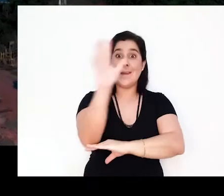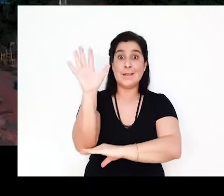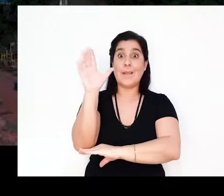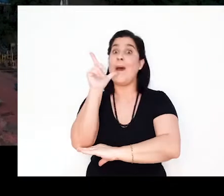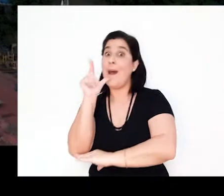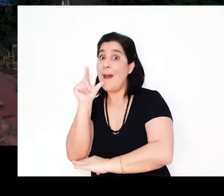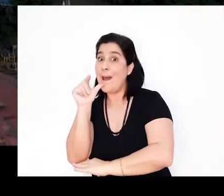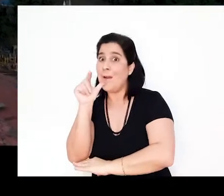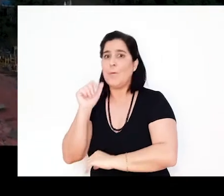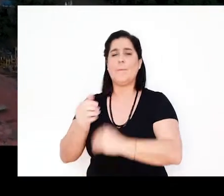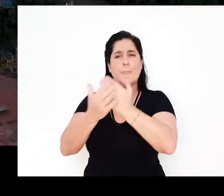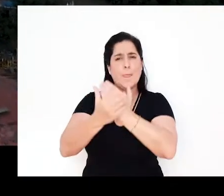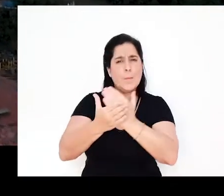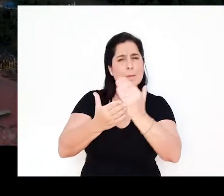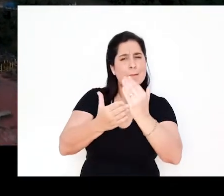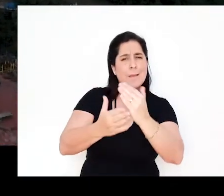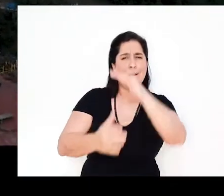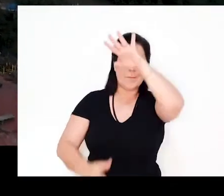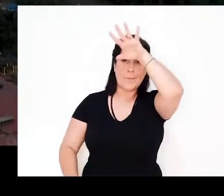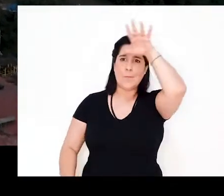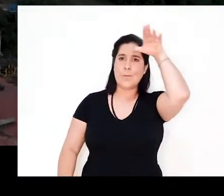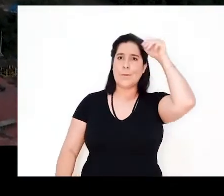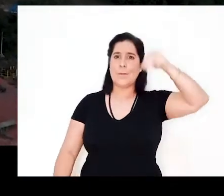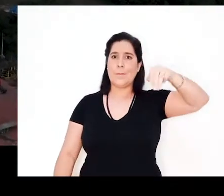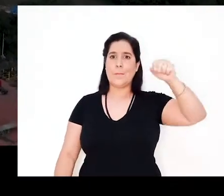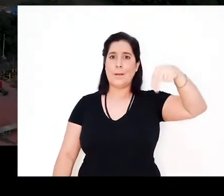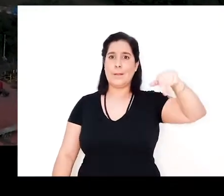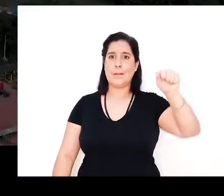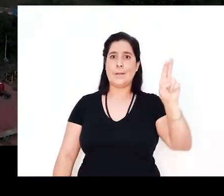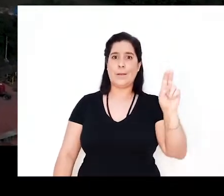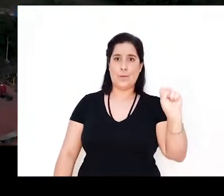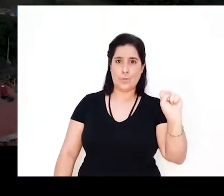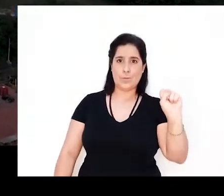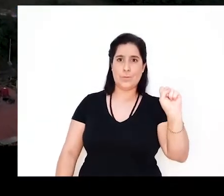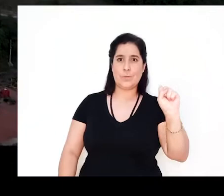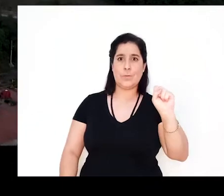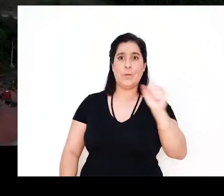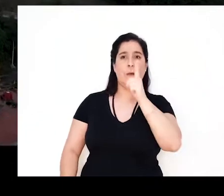Começamos por Manaus, cidade calorosa com extrema abundância de água.